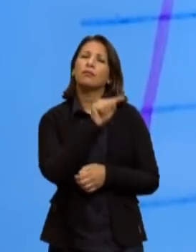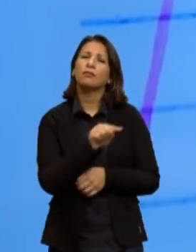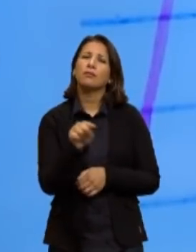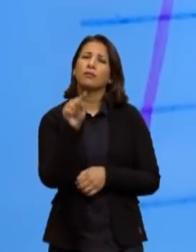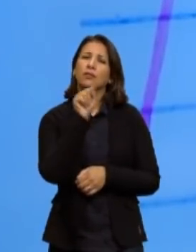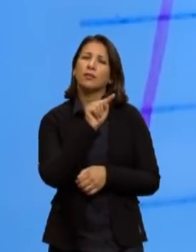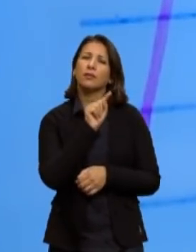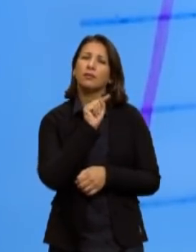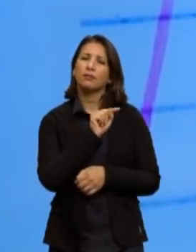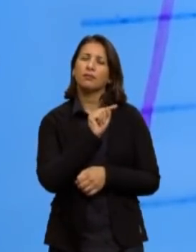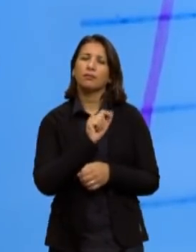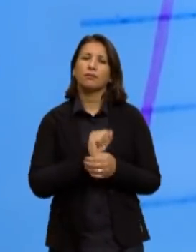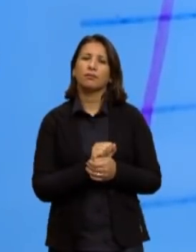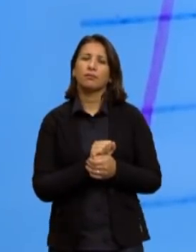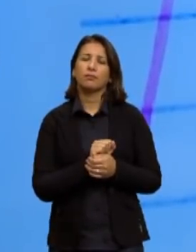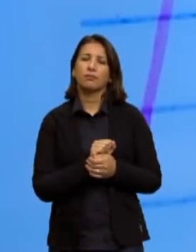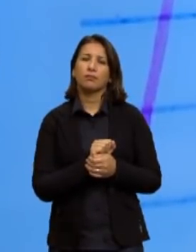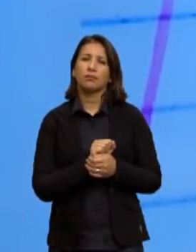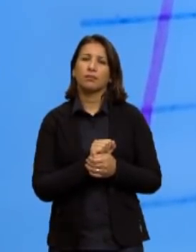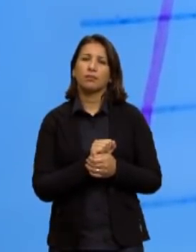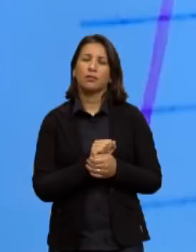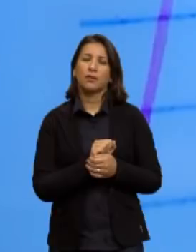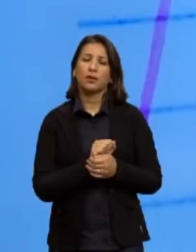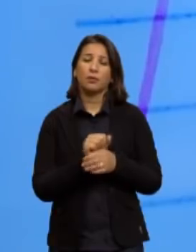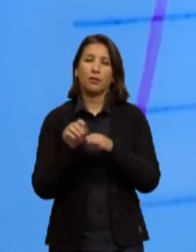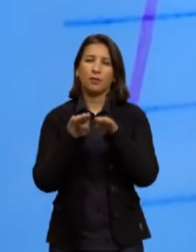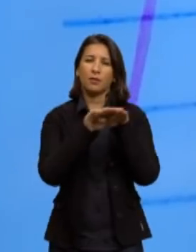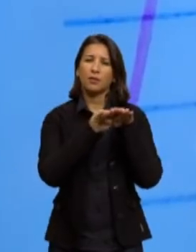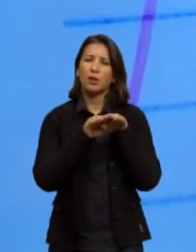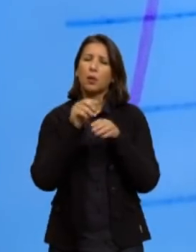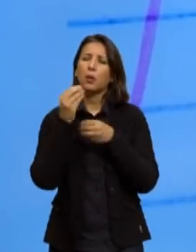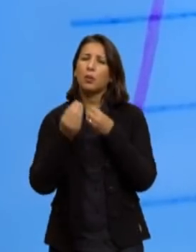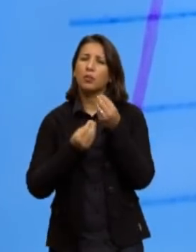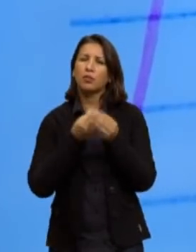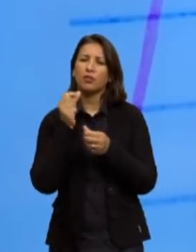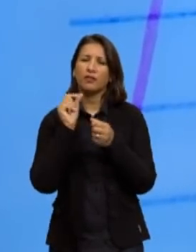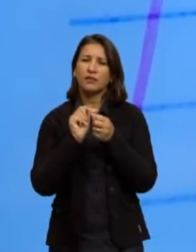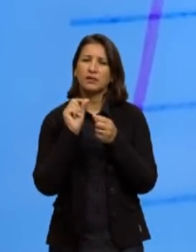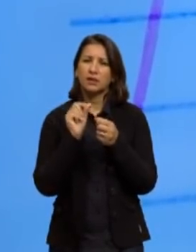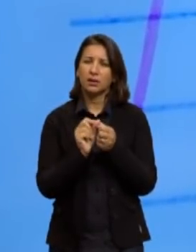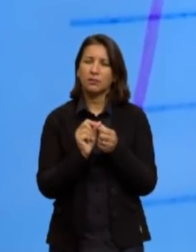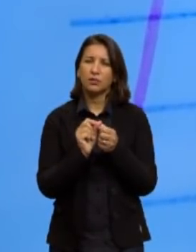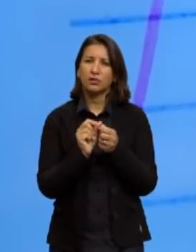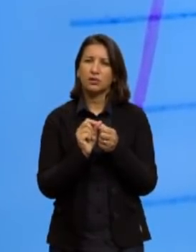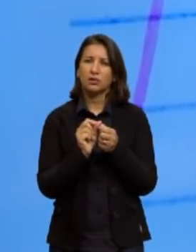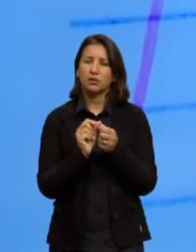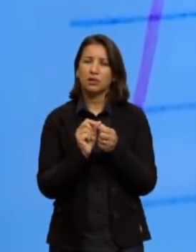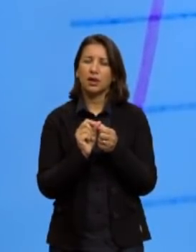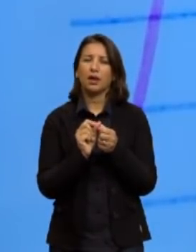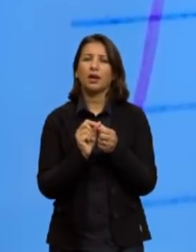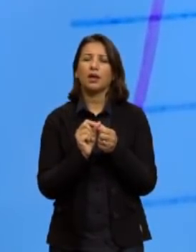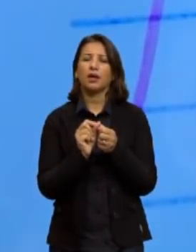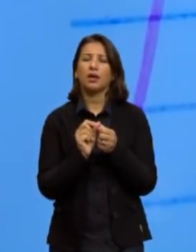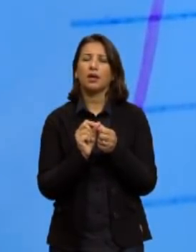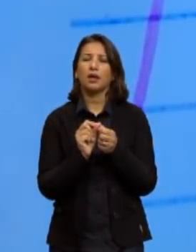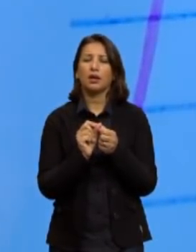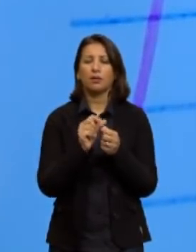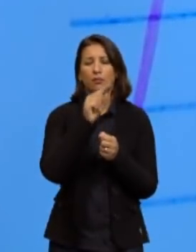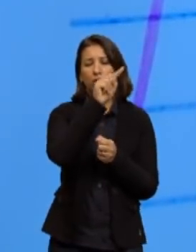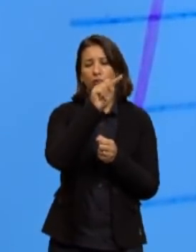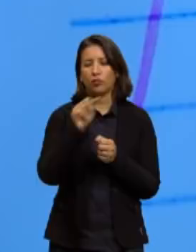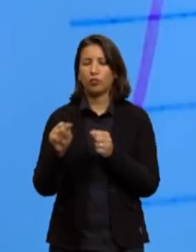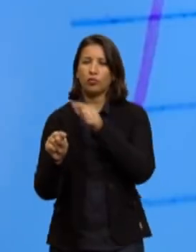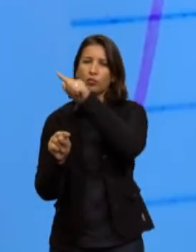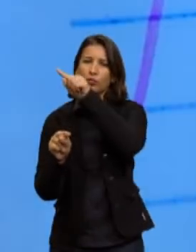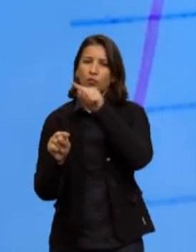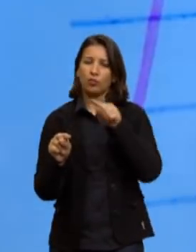uma proporção o que que nós fizemos na proporção aplicamos o produto dos meios pelos extremos